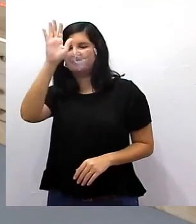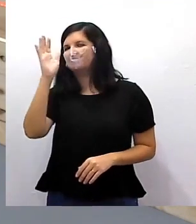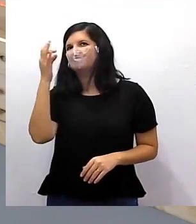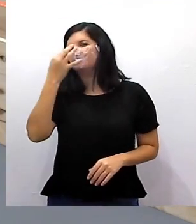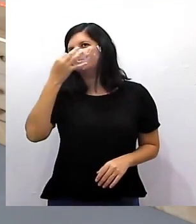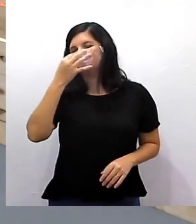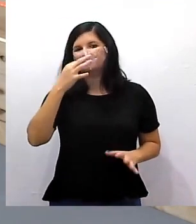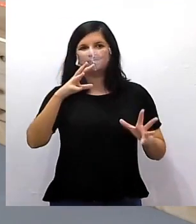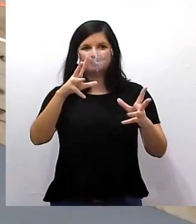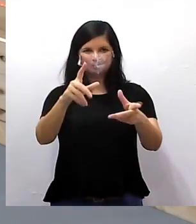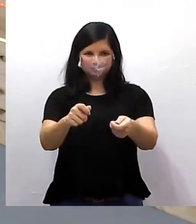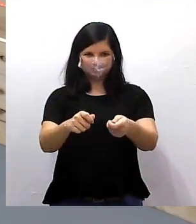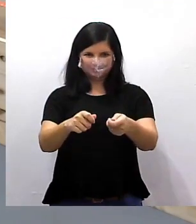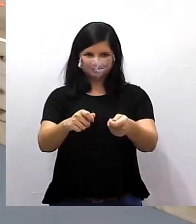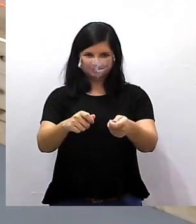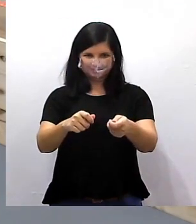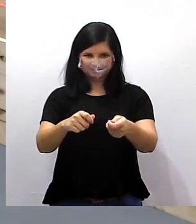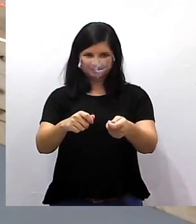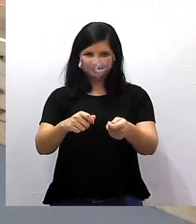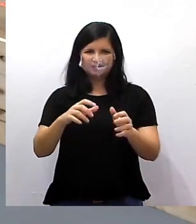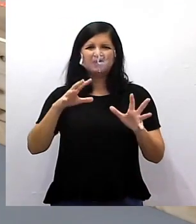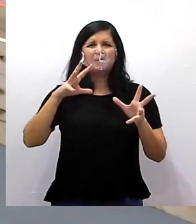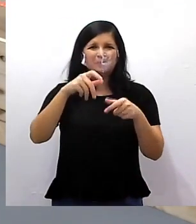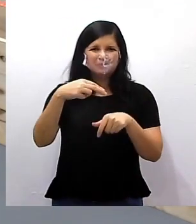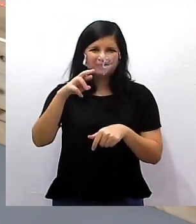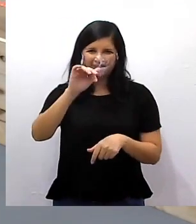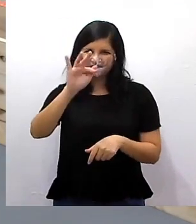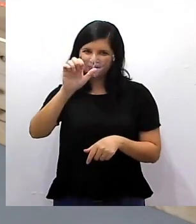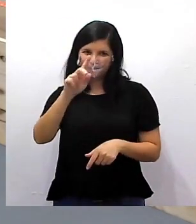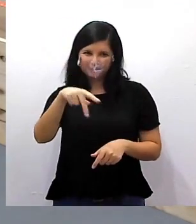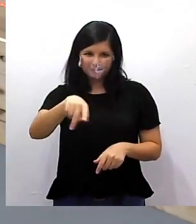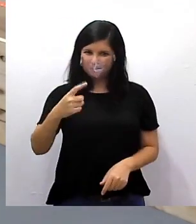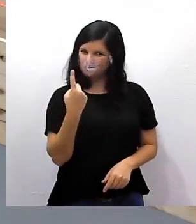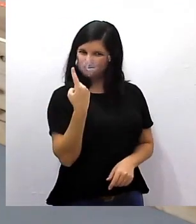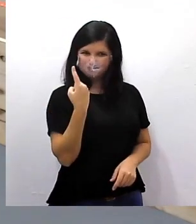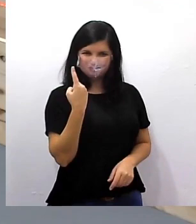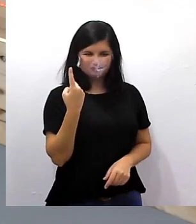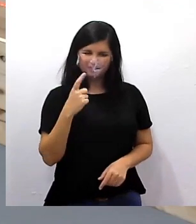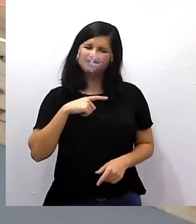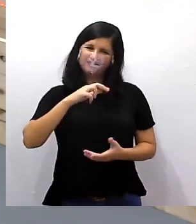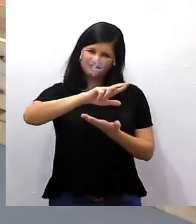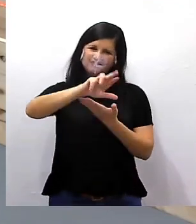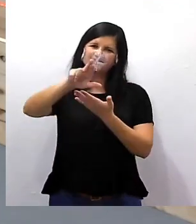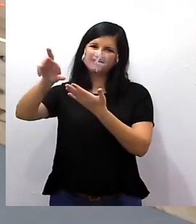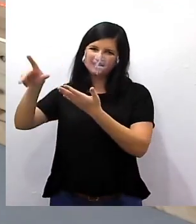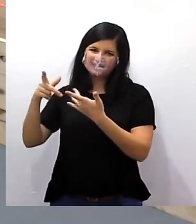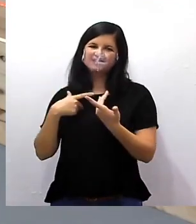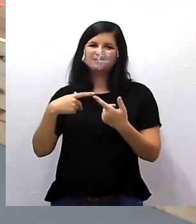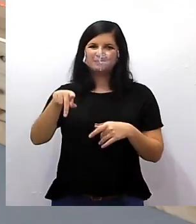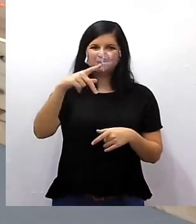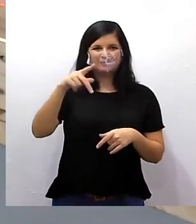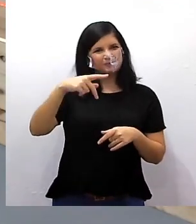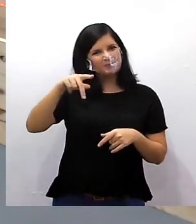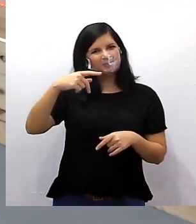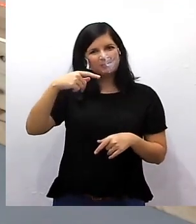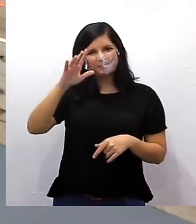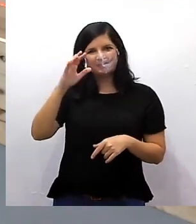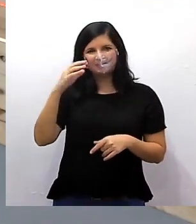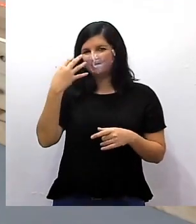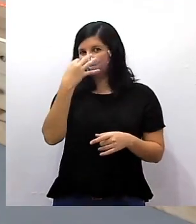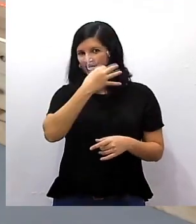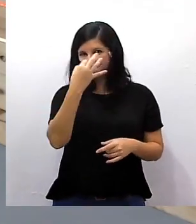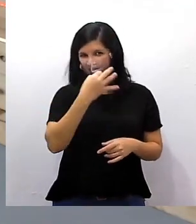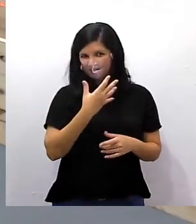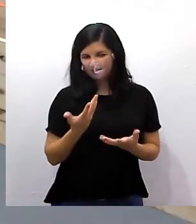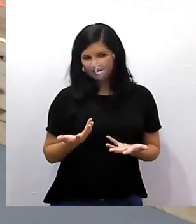mundo. No mundo não só tem Rafael de professor, tem vários professores. Mas aí de todos os professores eu tiro o Rafael e digo que ele é o mais gato. Isso é o grau